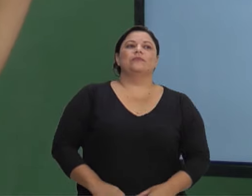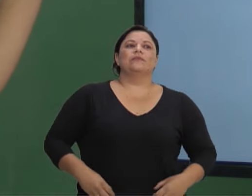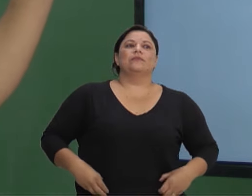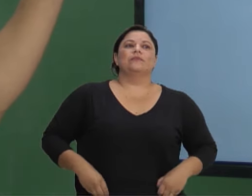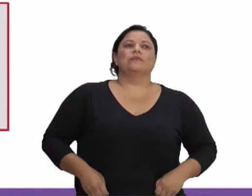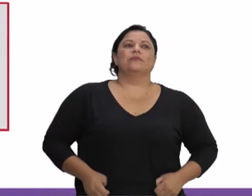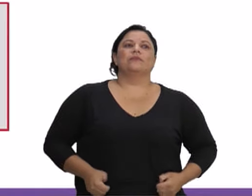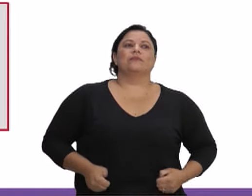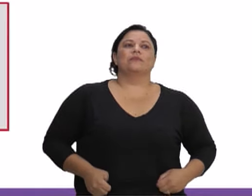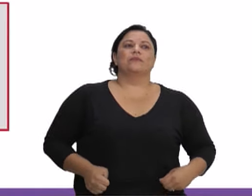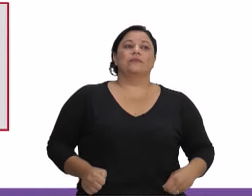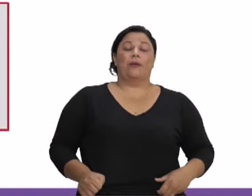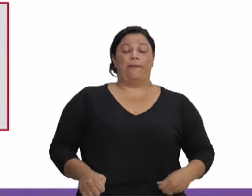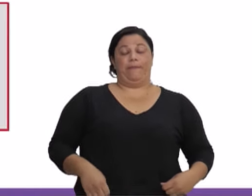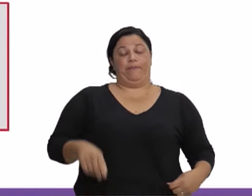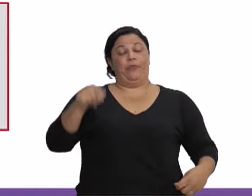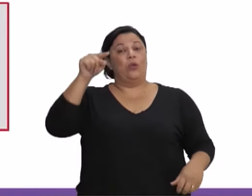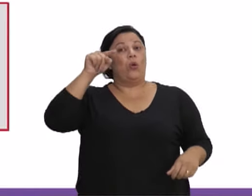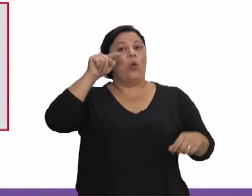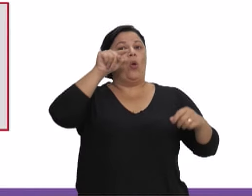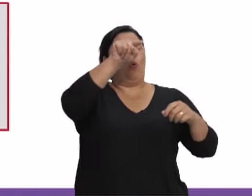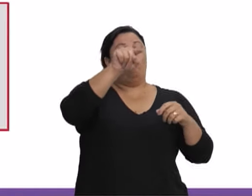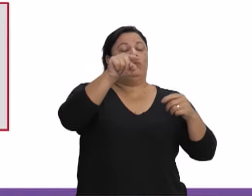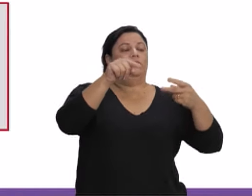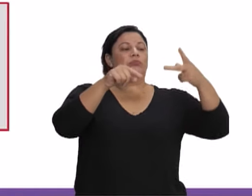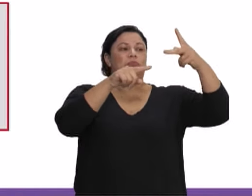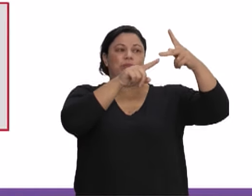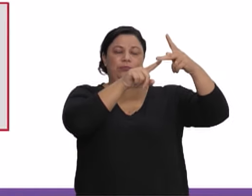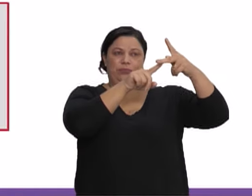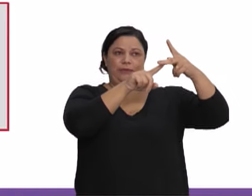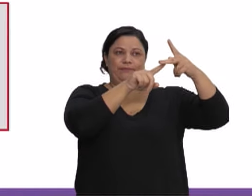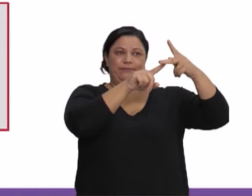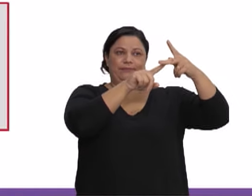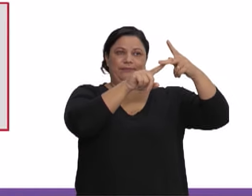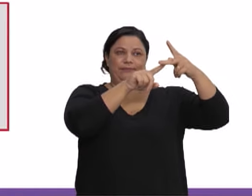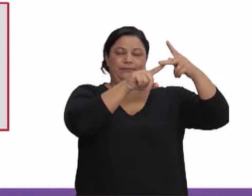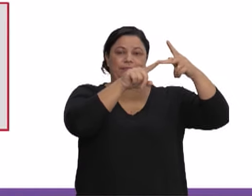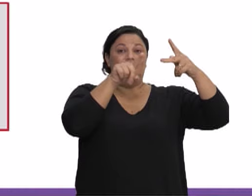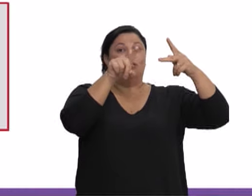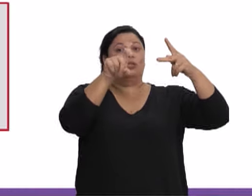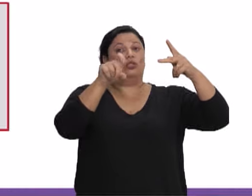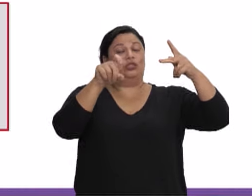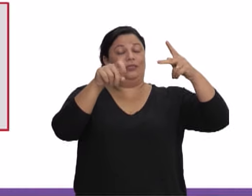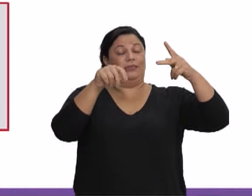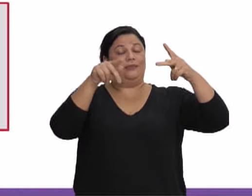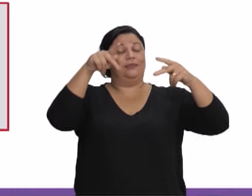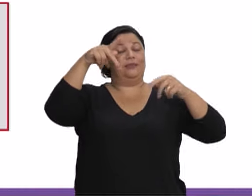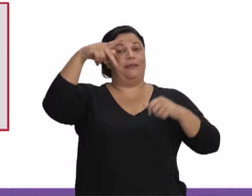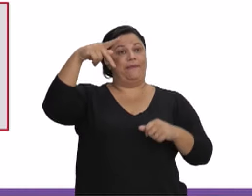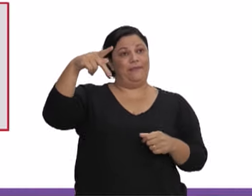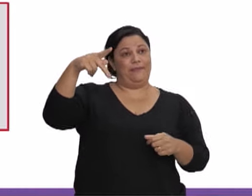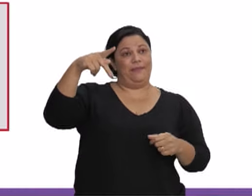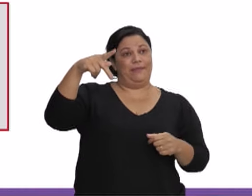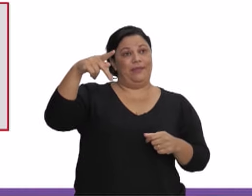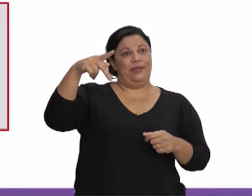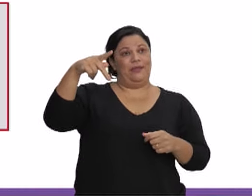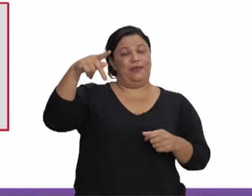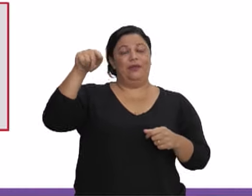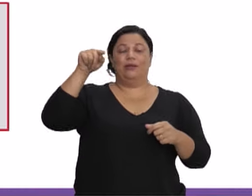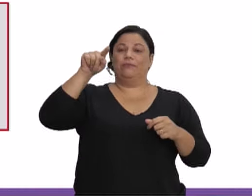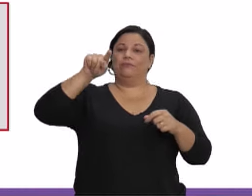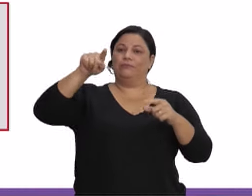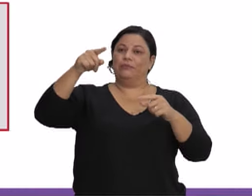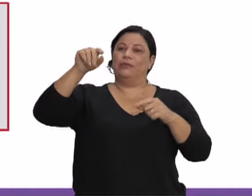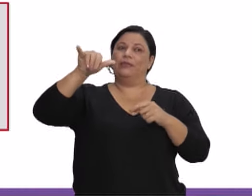Dados um ponto P, x de P e y de P, um ponto qualquer, uma reta R,